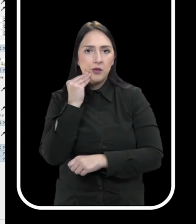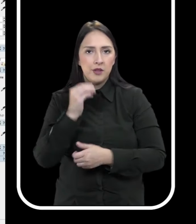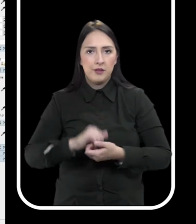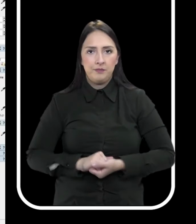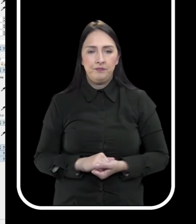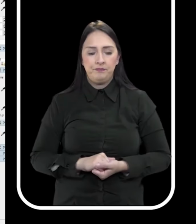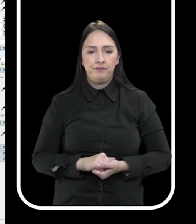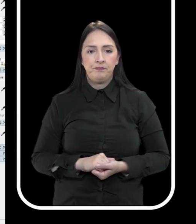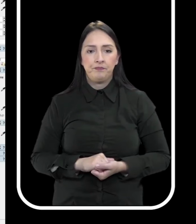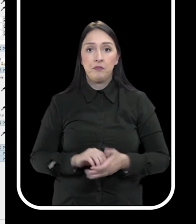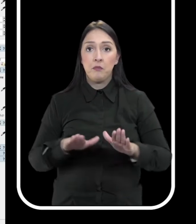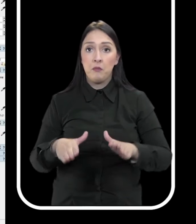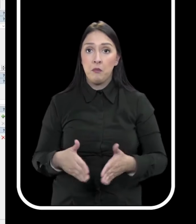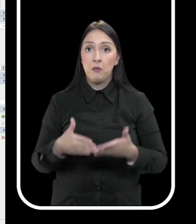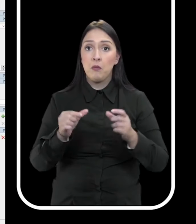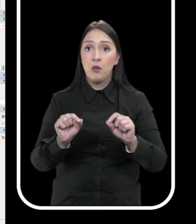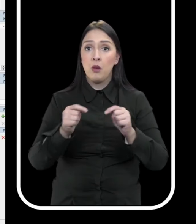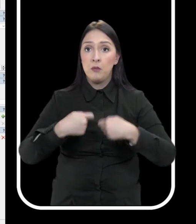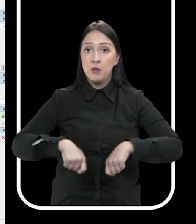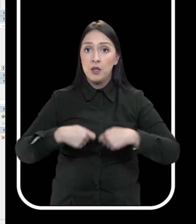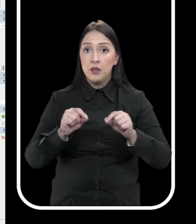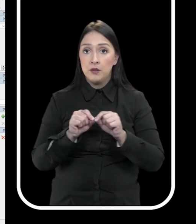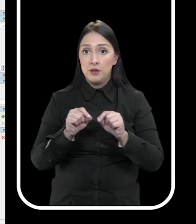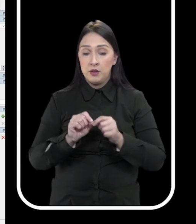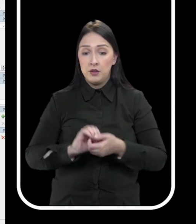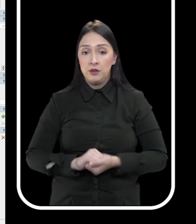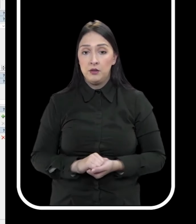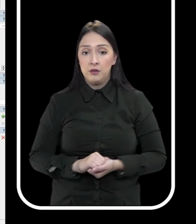simulação dele. Então, nesse caso, o que